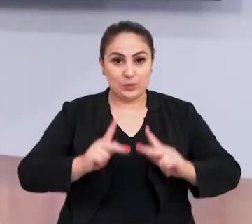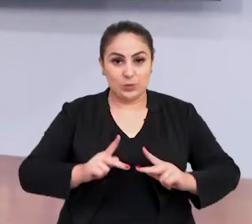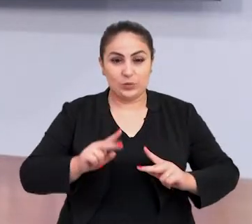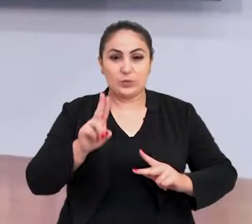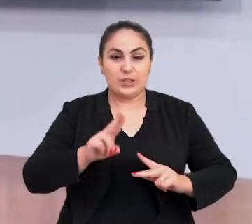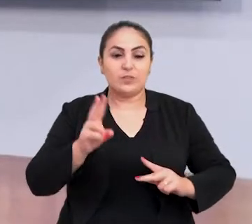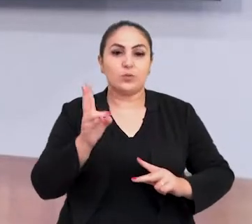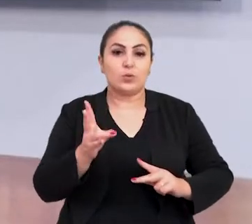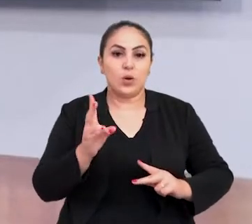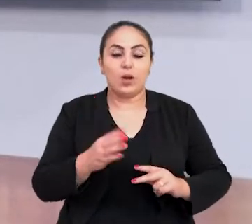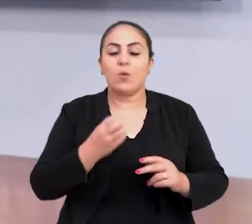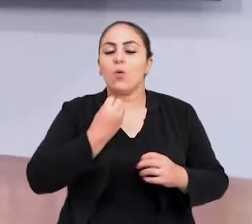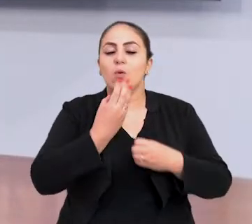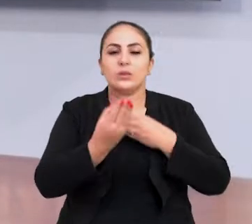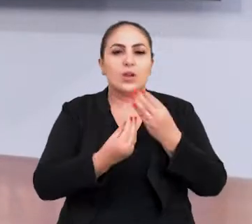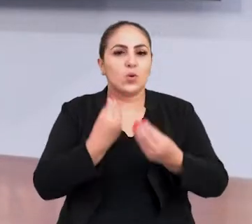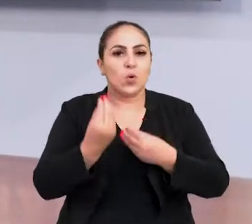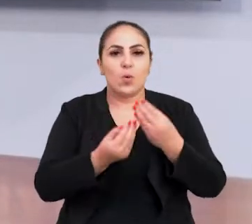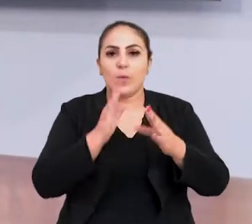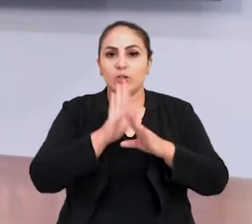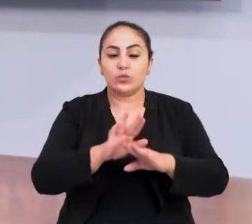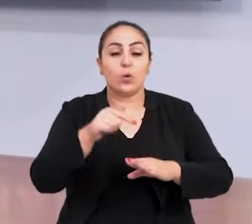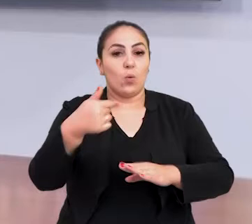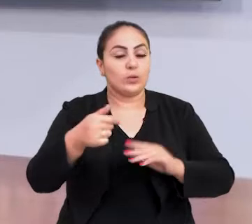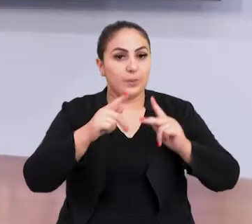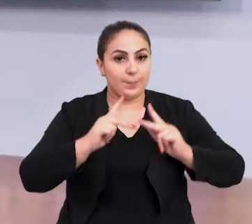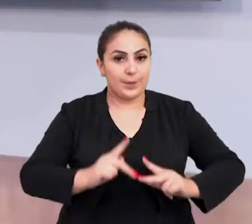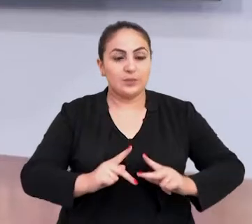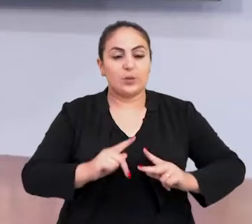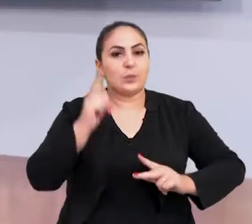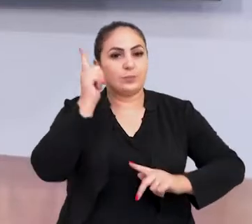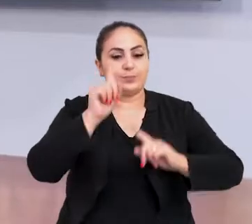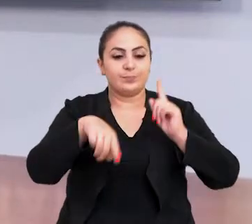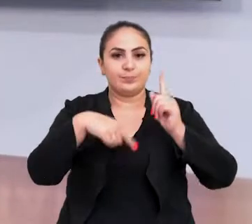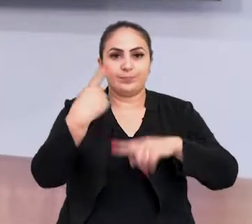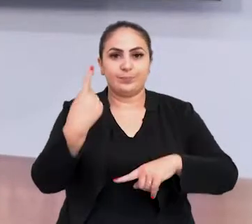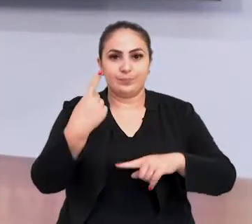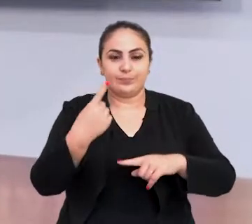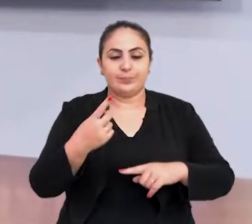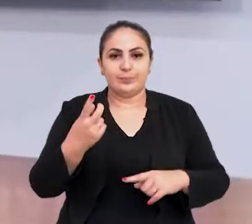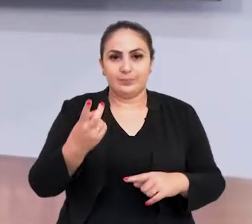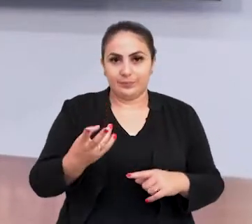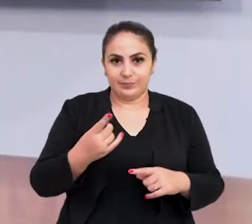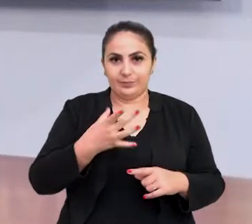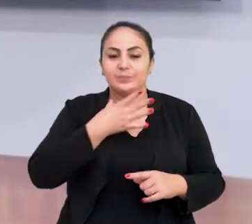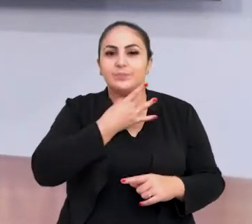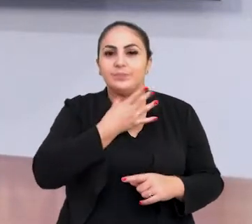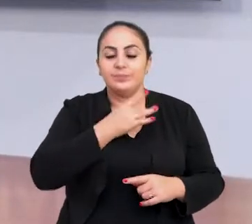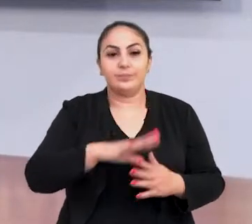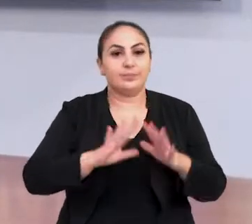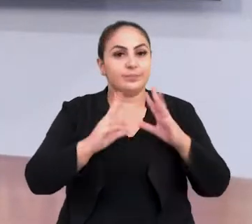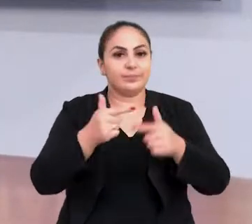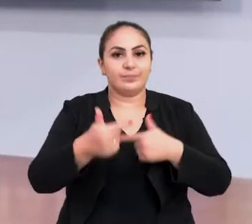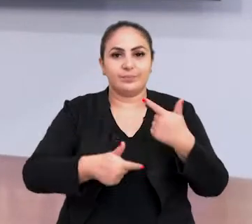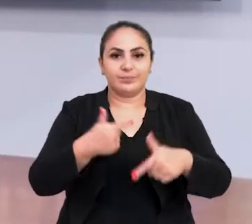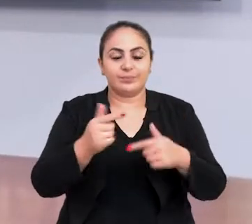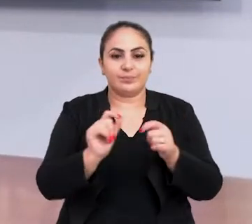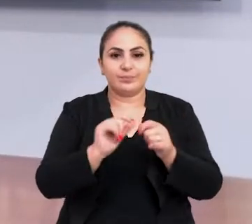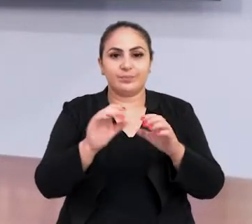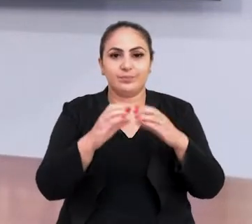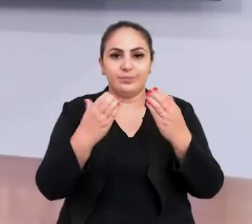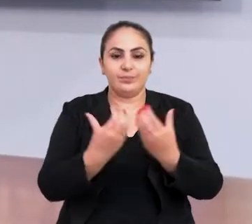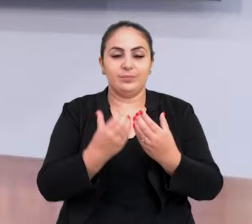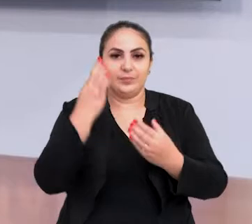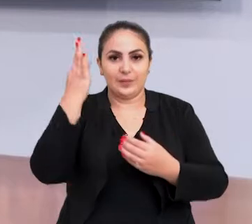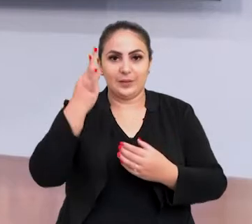químicos contaram à nossa equipe como ajudam outras pessoas a vencer o vício. Todo o trabalho realizado